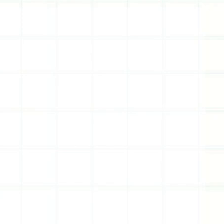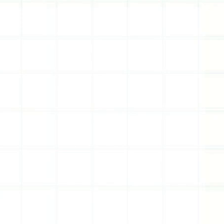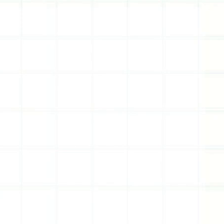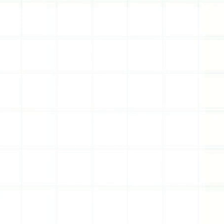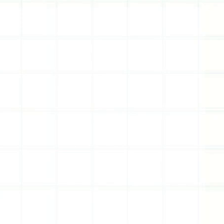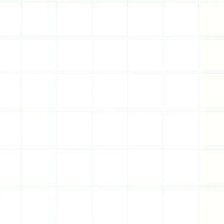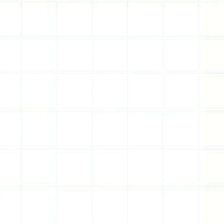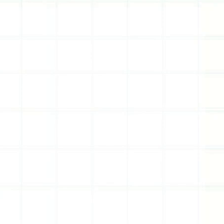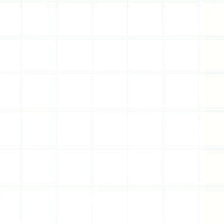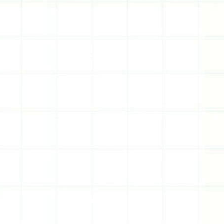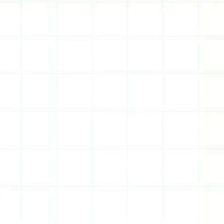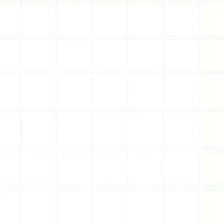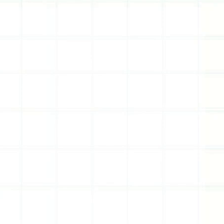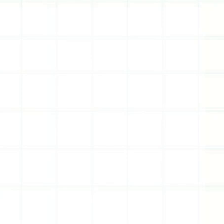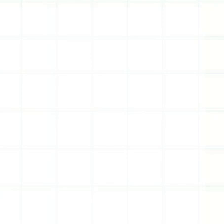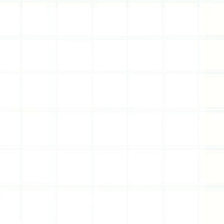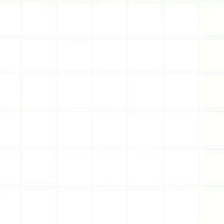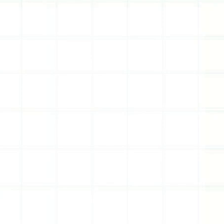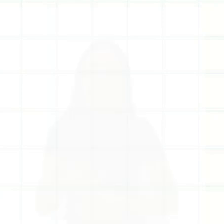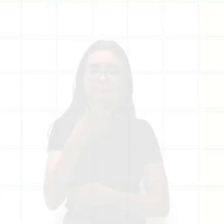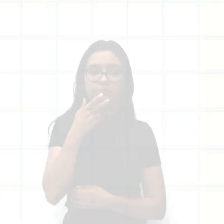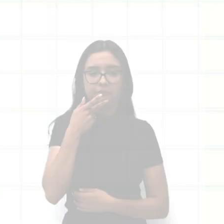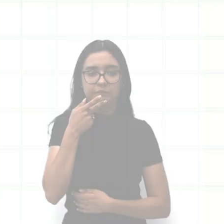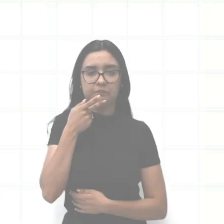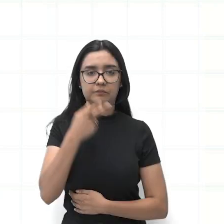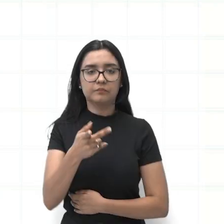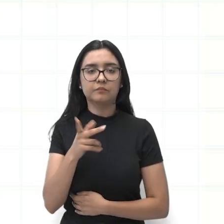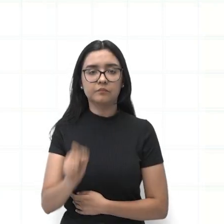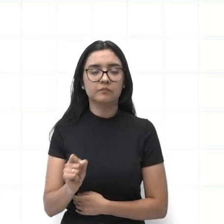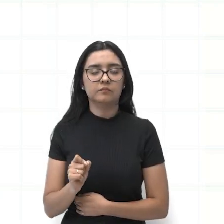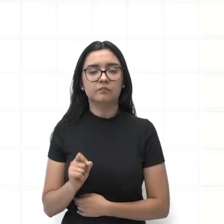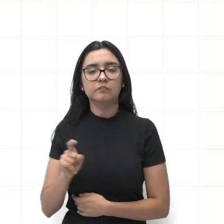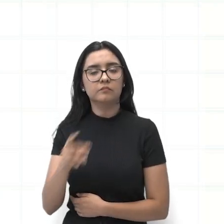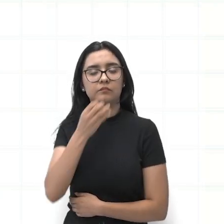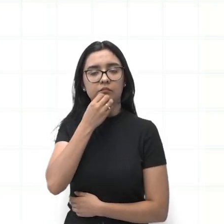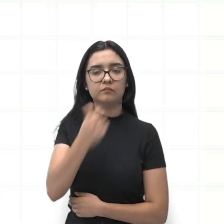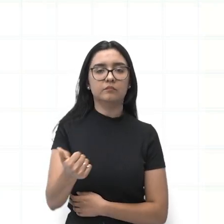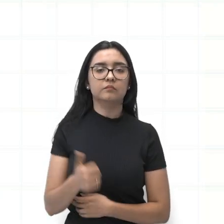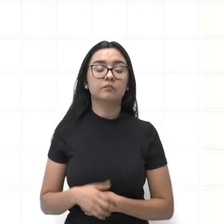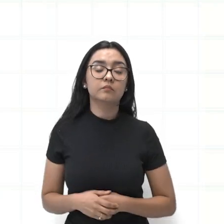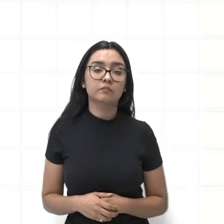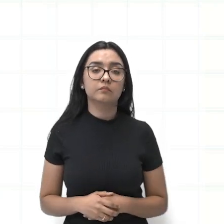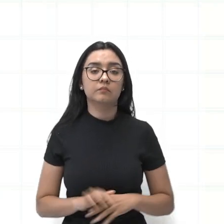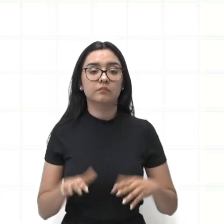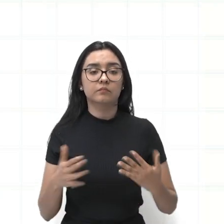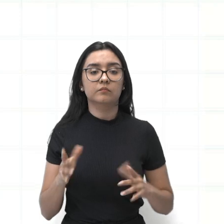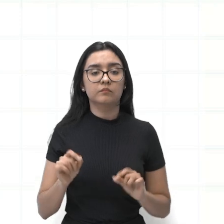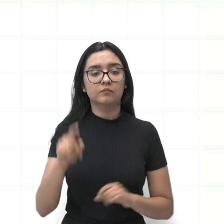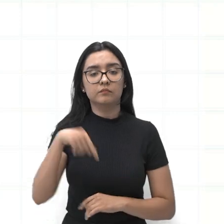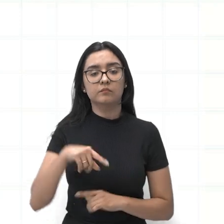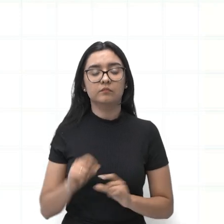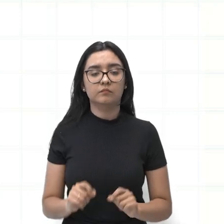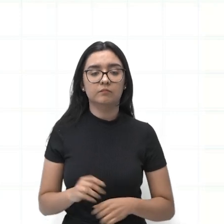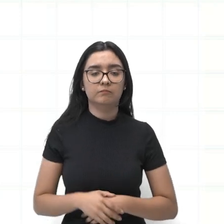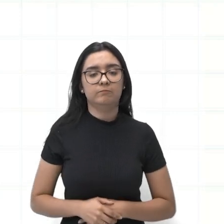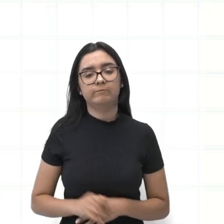João. How's it going? Como você está? Como é que você está indo? Tá? Essa aqui é uma fórmula uma forma, né, bem